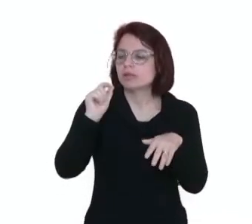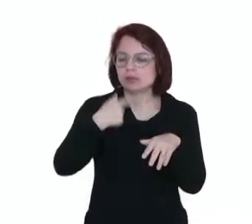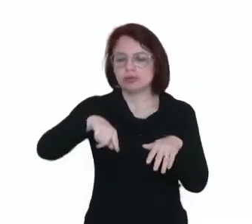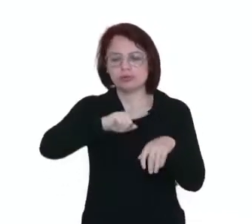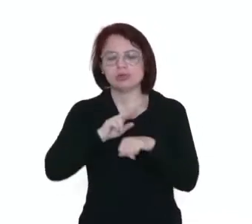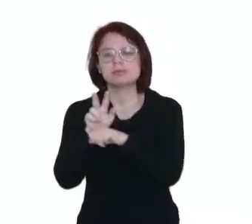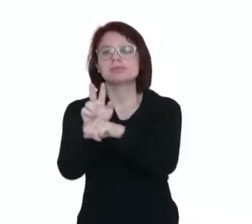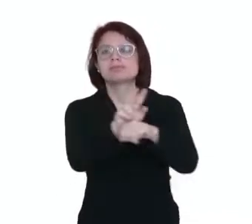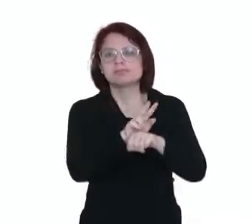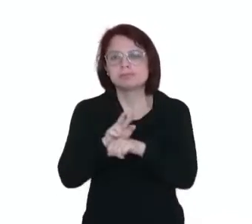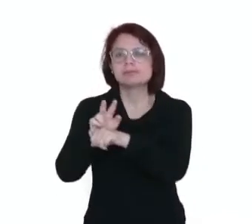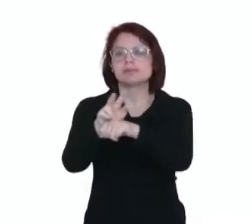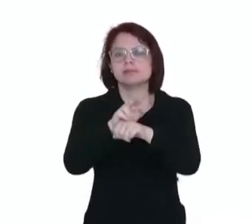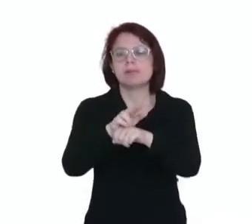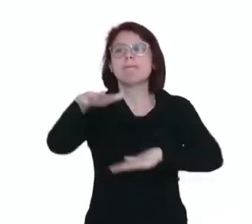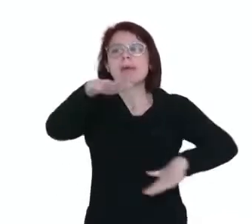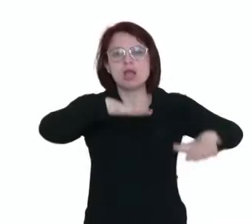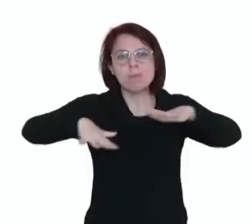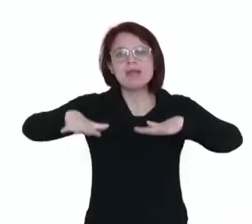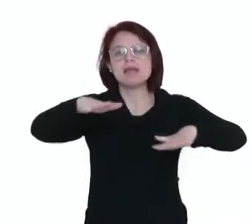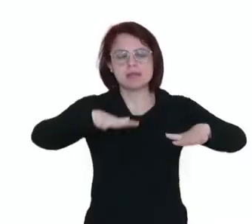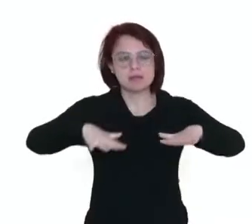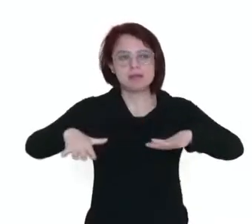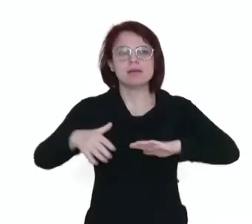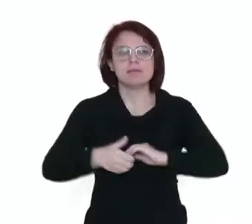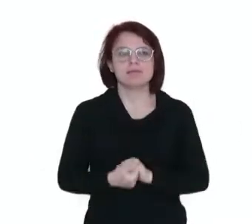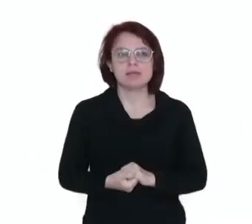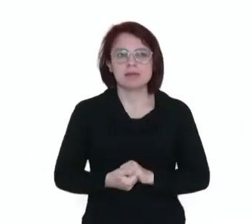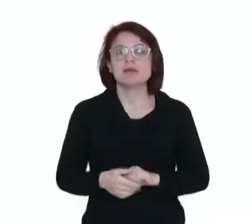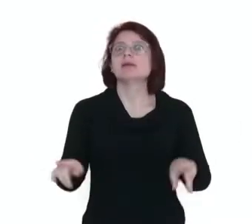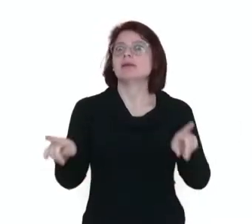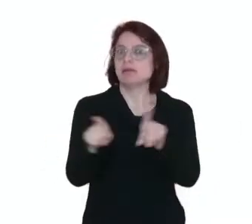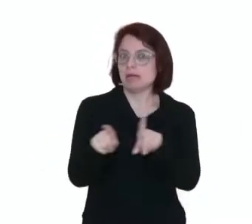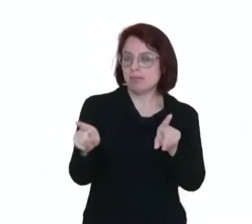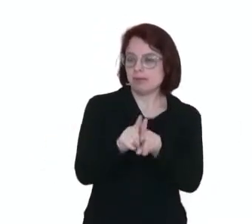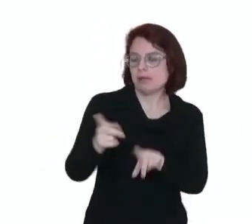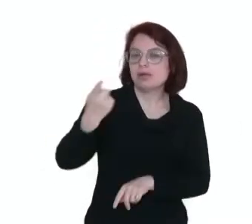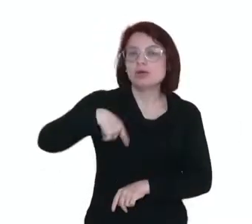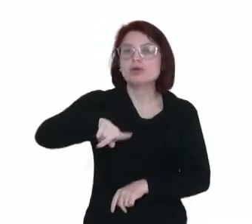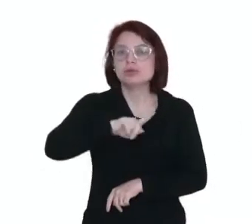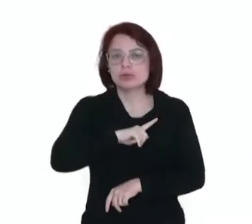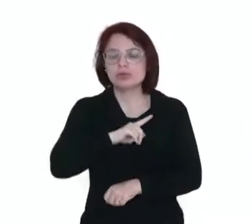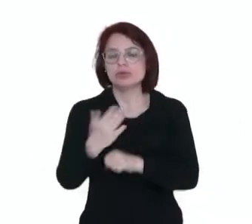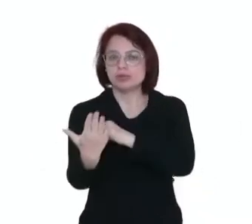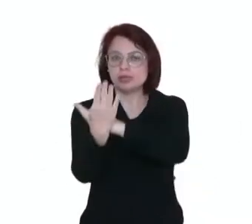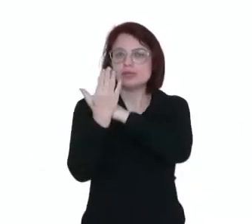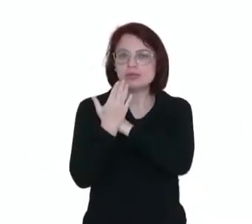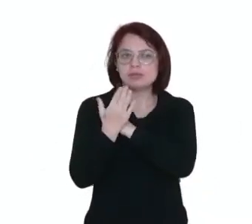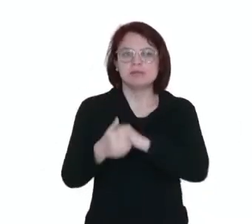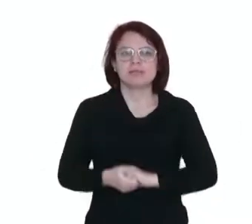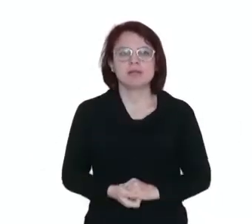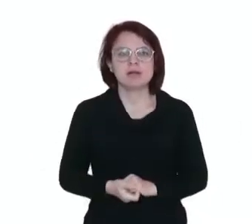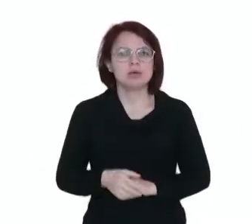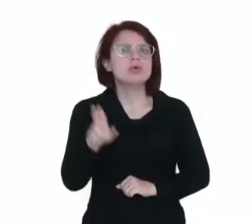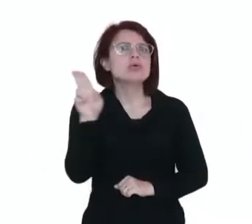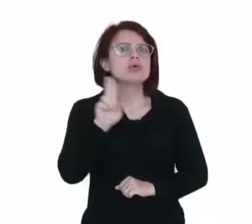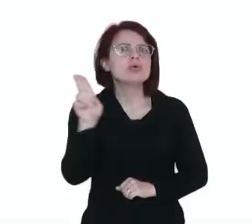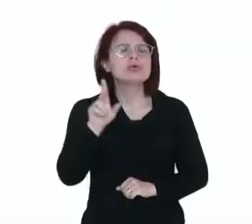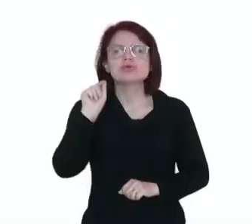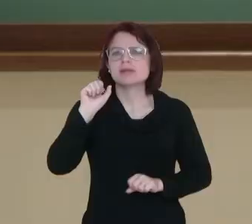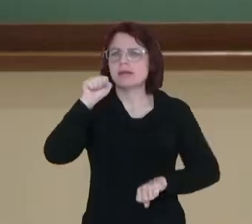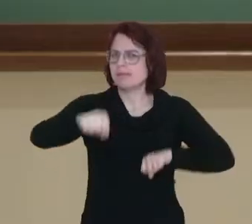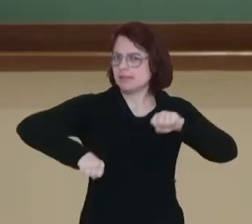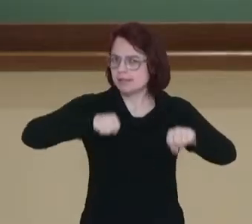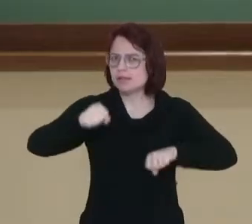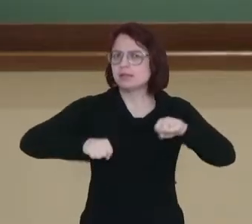preservação, então, do meio ambiente e, consequentemente, ajudam o nosso planeta. Uma delas é o uso da bike como um